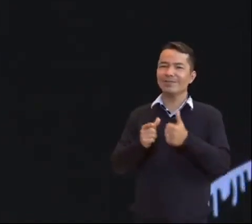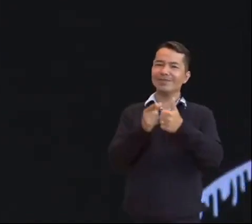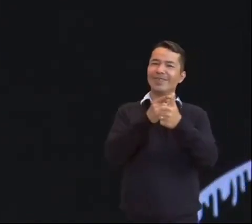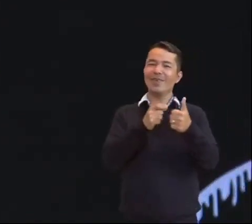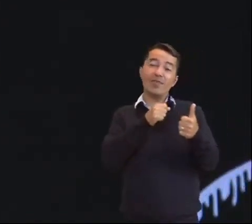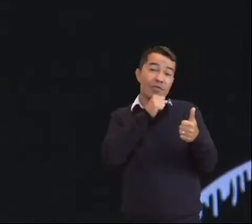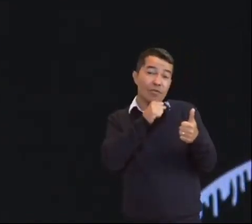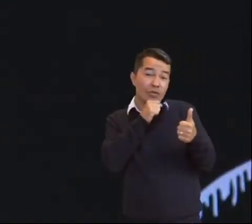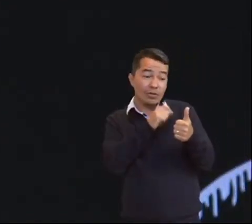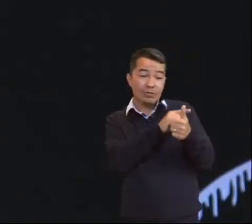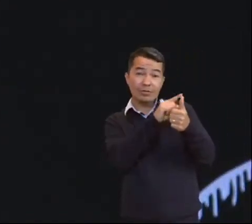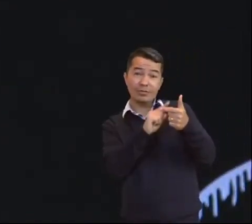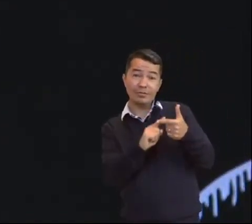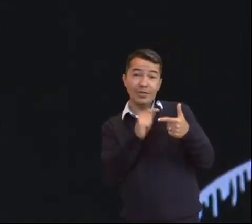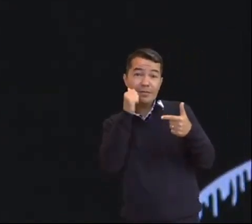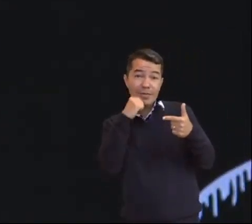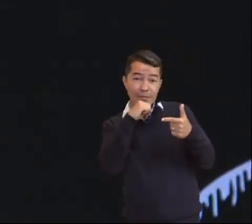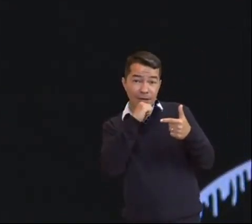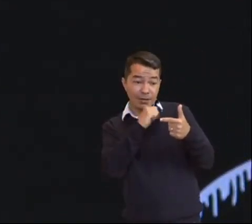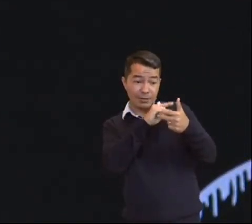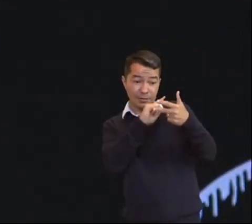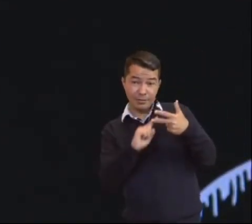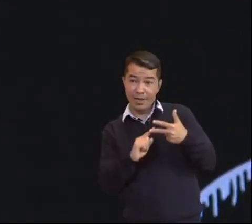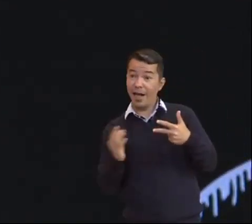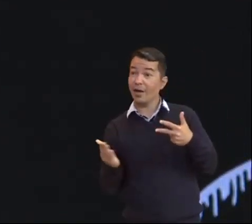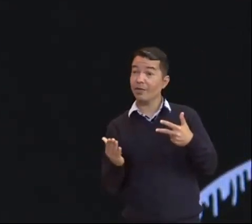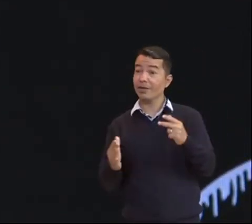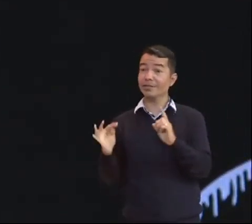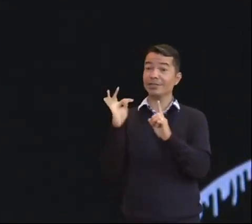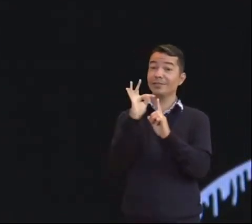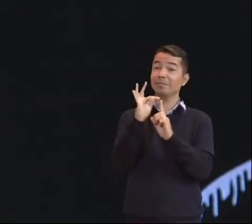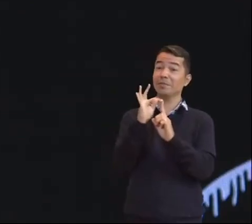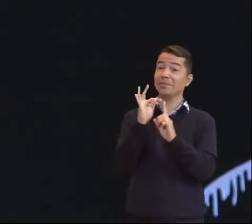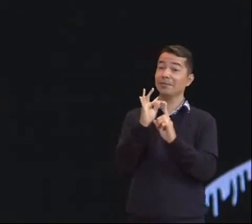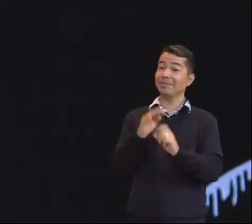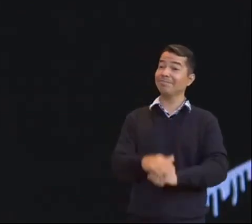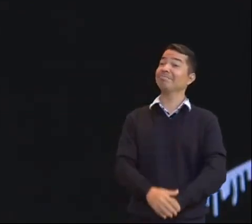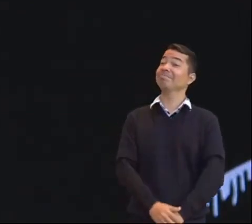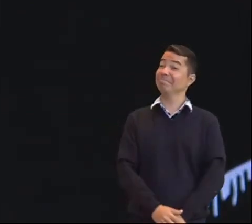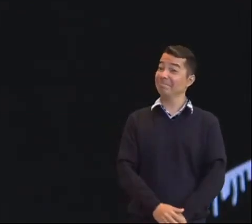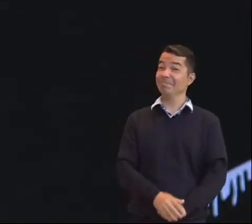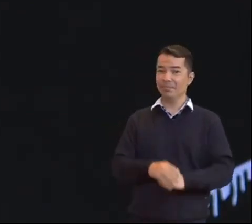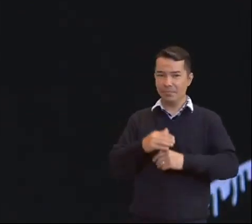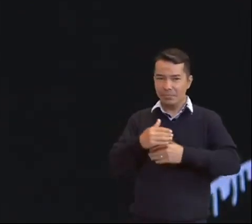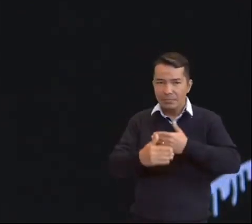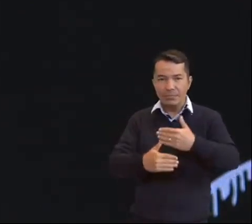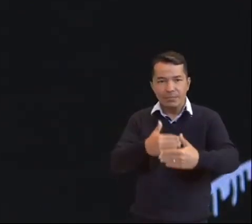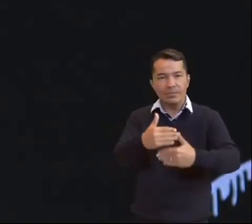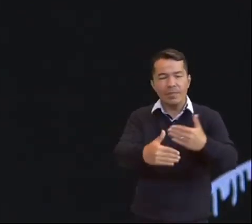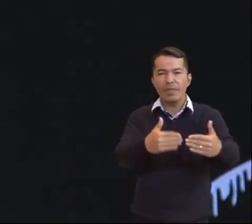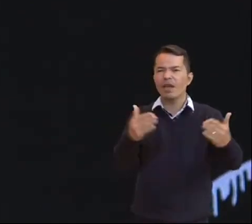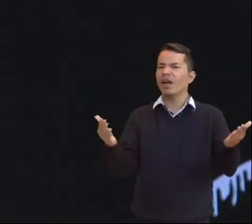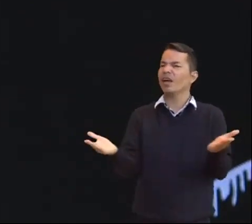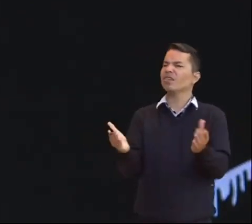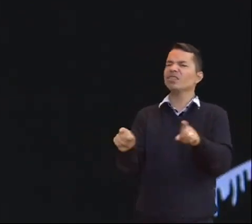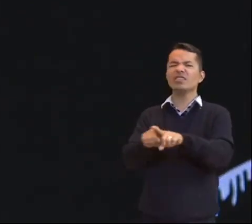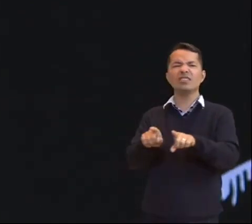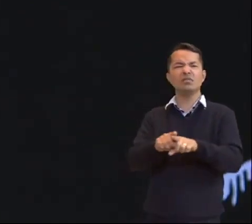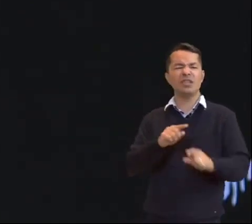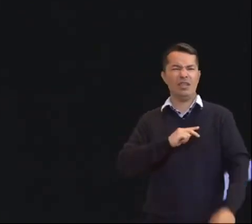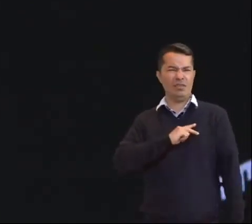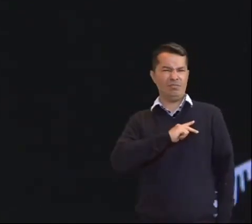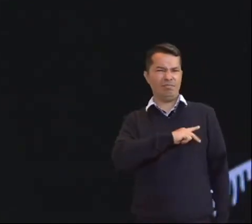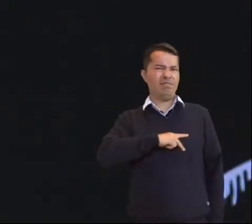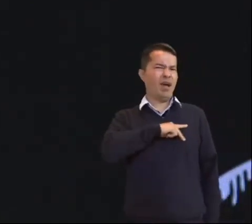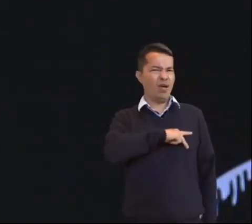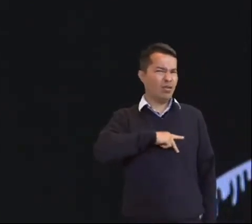Eunice e chegou em Timóteo. E agora, o apóstolo Paulo também está vivendo um tempo de transição, está passando o